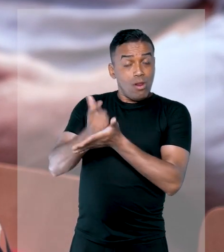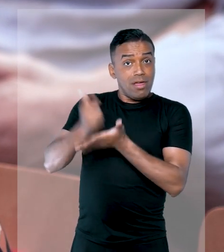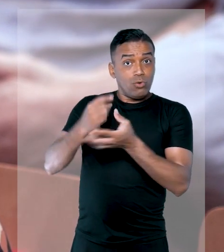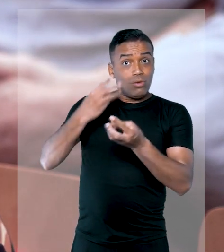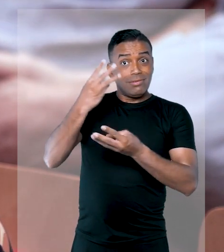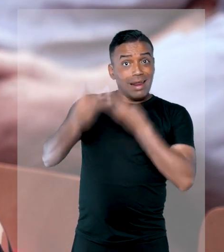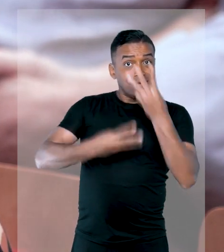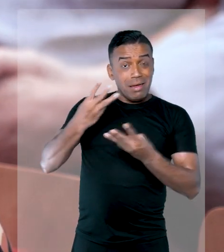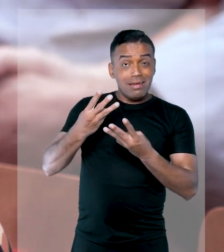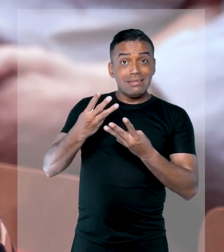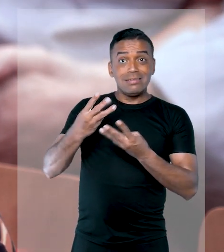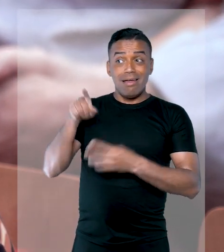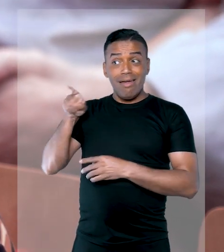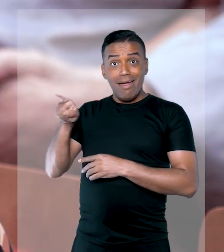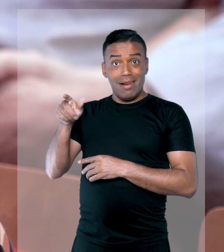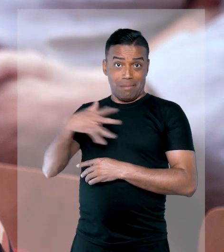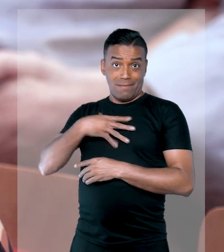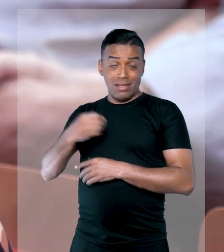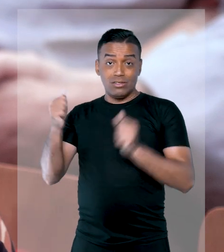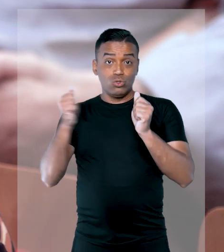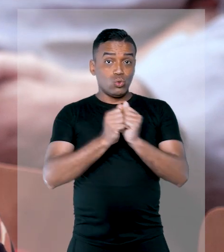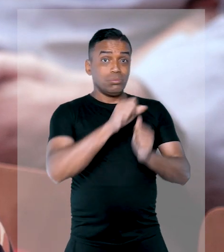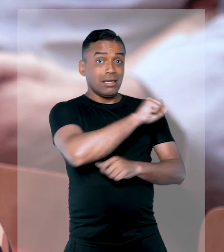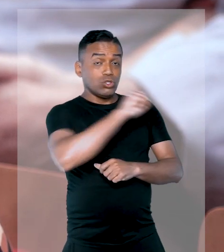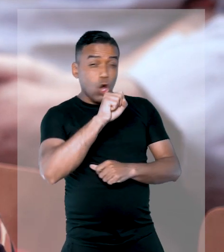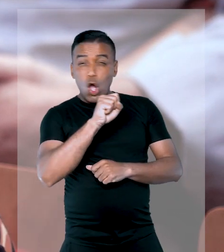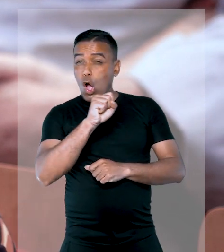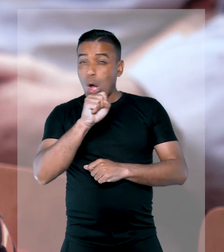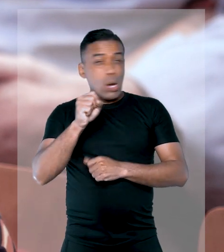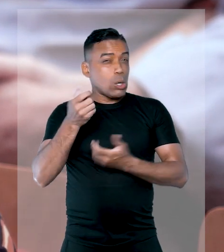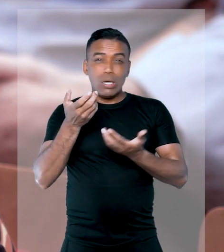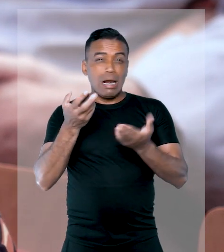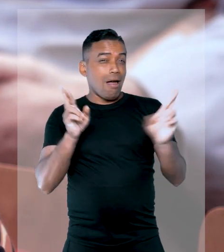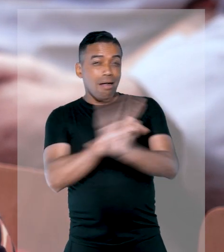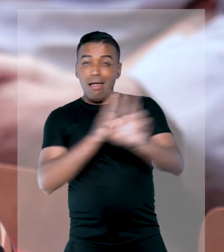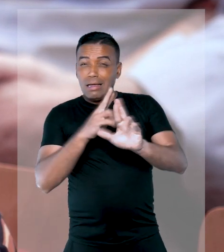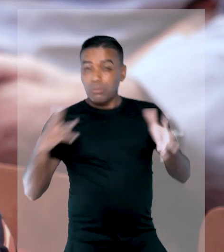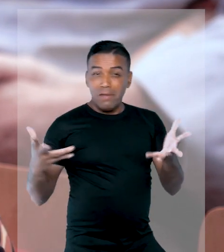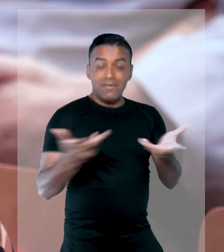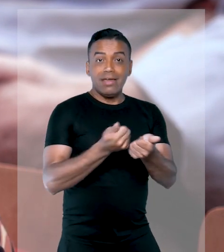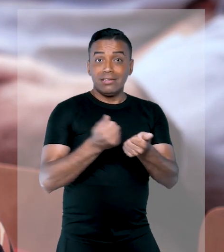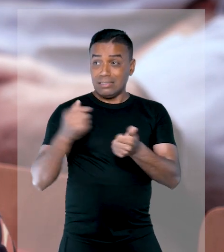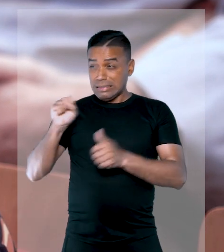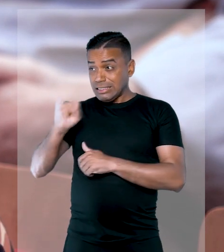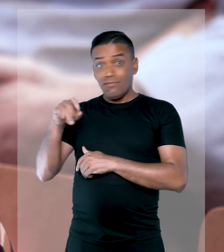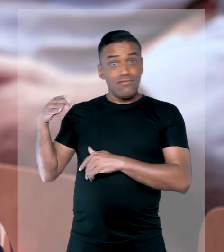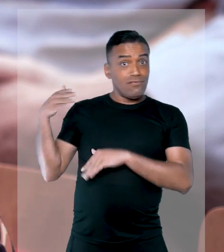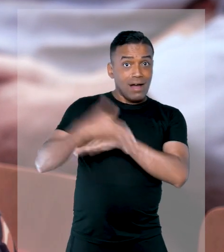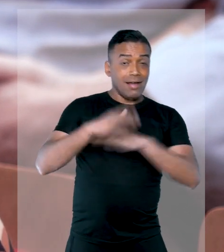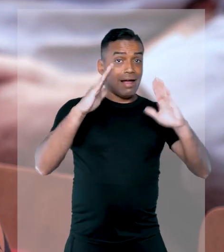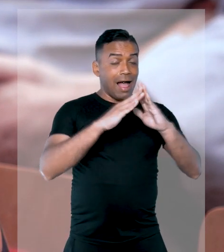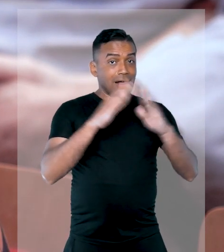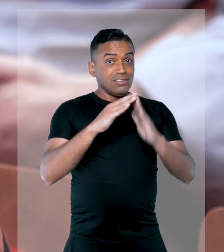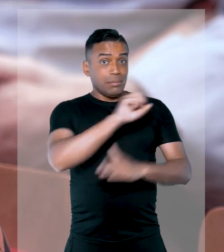minha sogra têm uma afinidade muito grande, e se você for na casa da minha sogra e a Letícia estiver lá, estão as